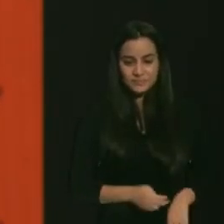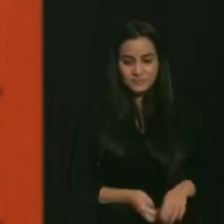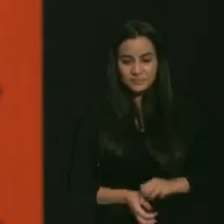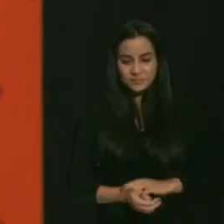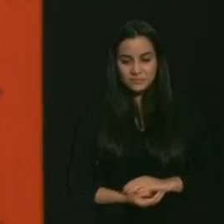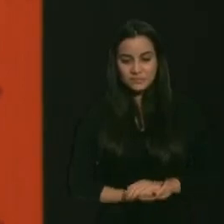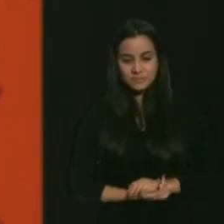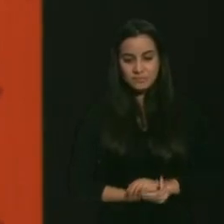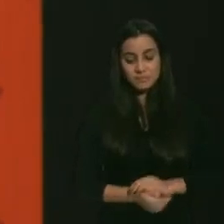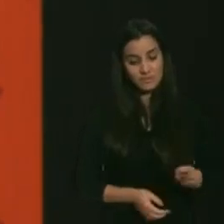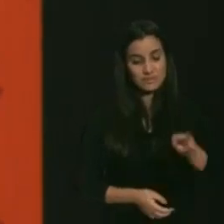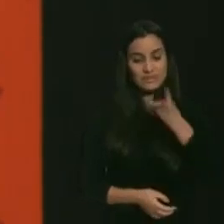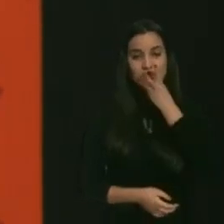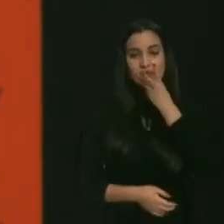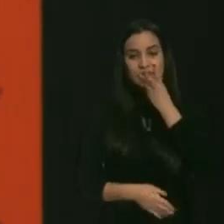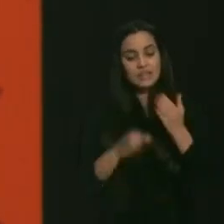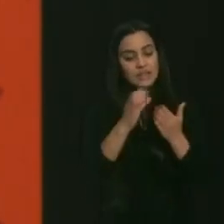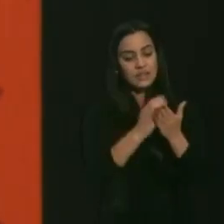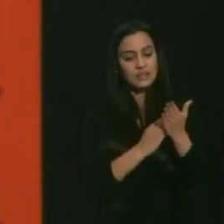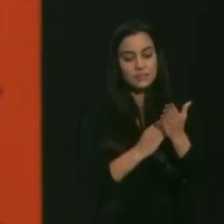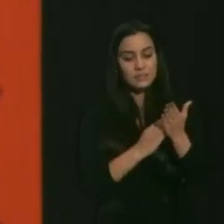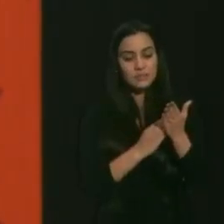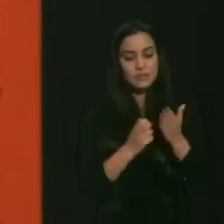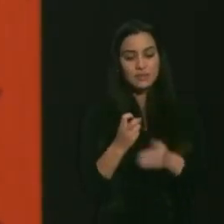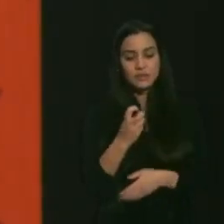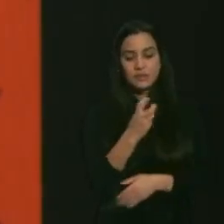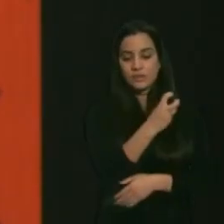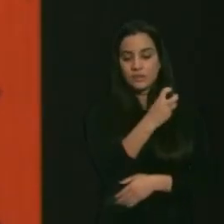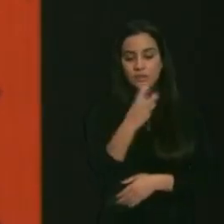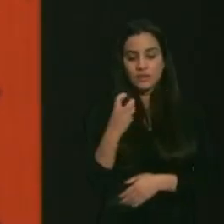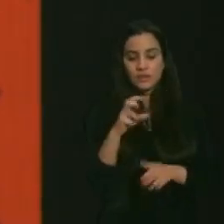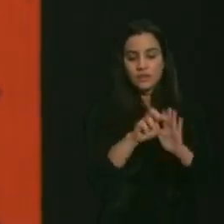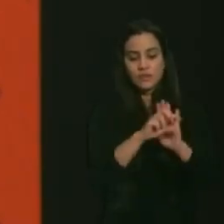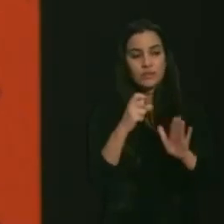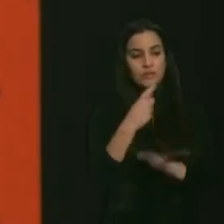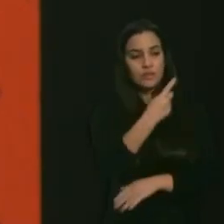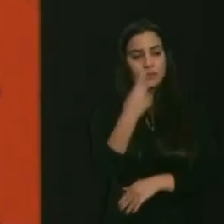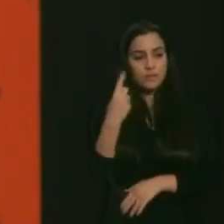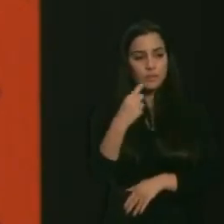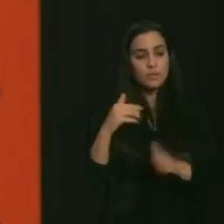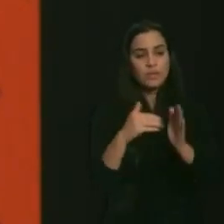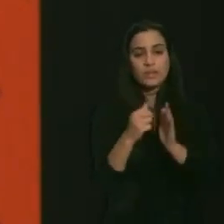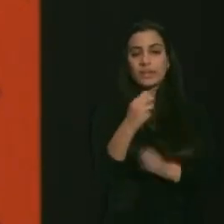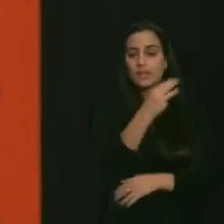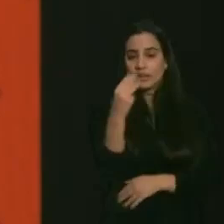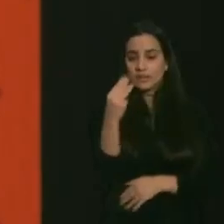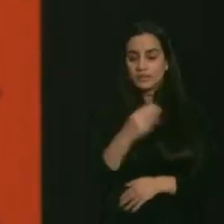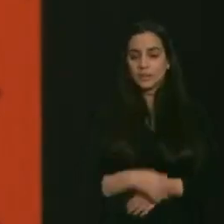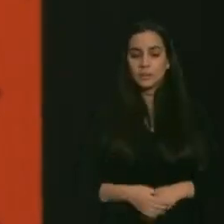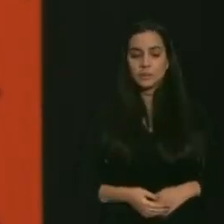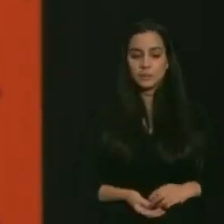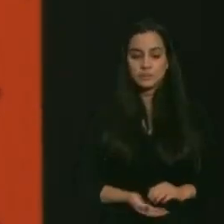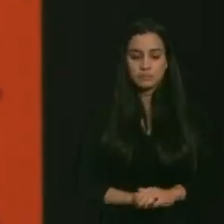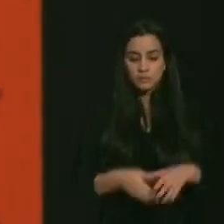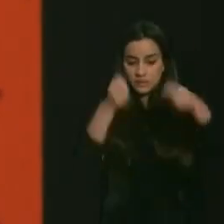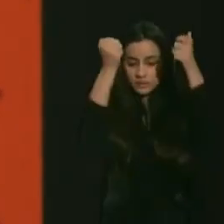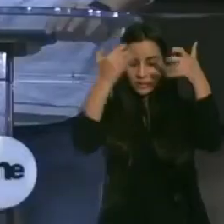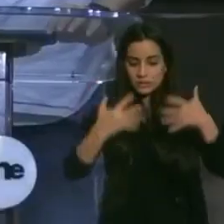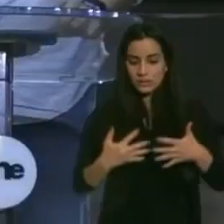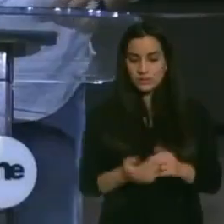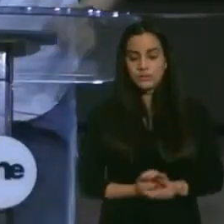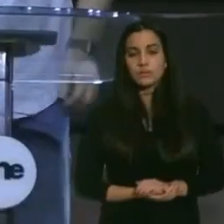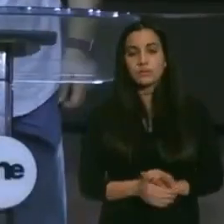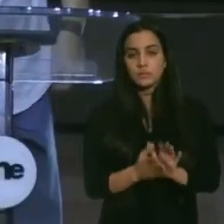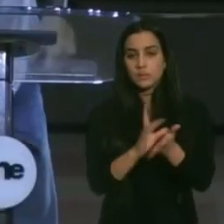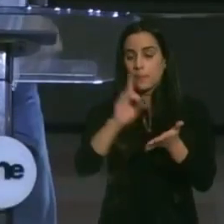Vamos ler Isaías 55, versículo 1 a 3. Diz assim